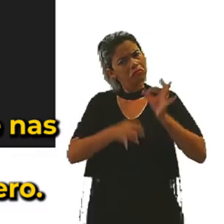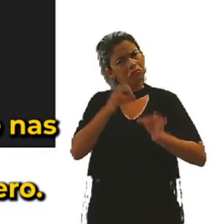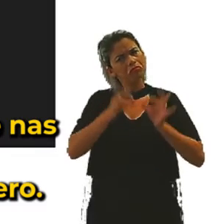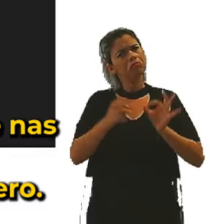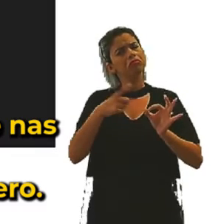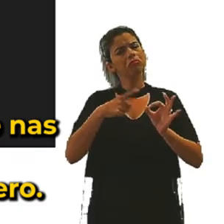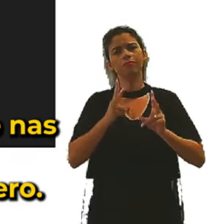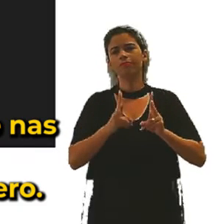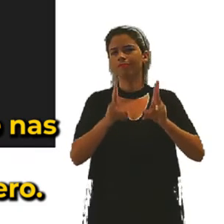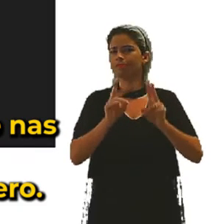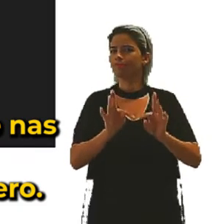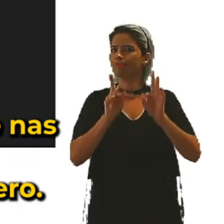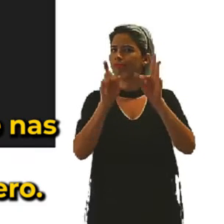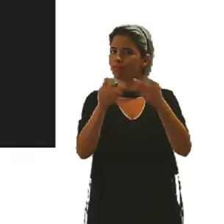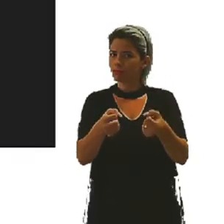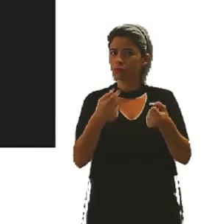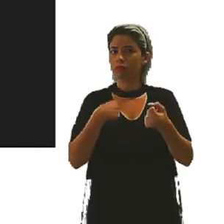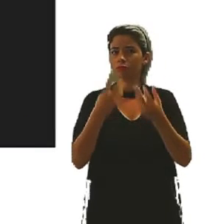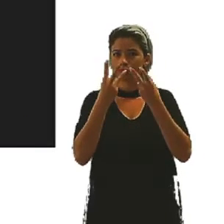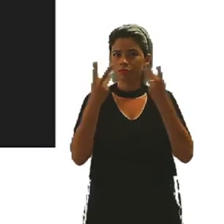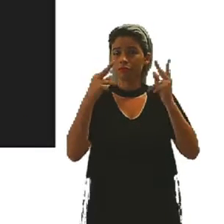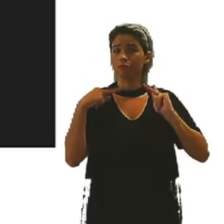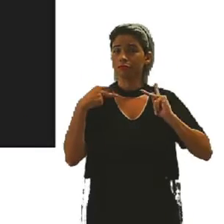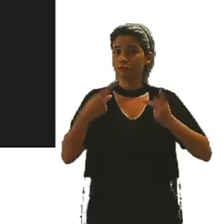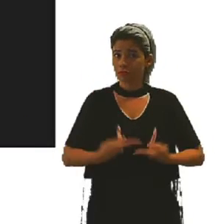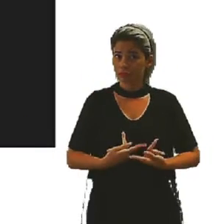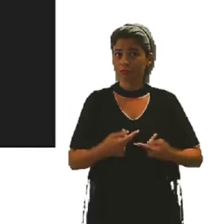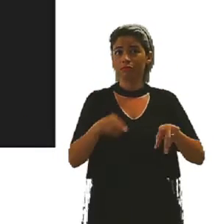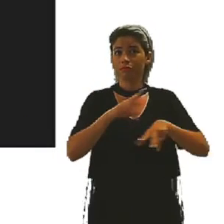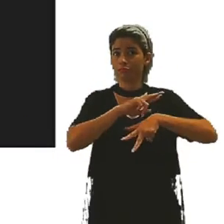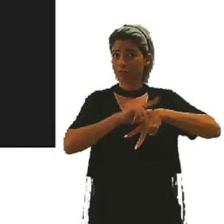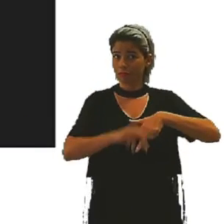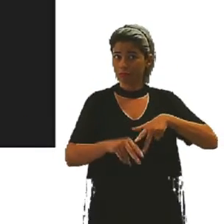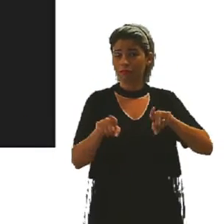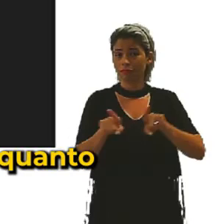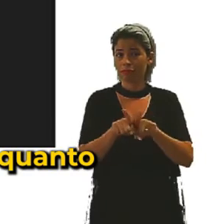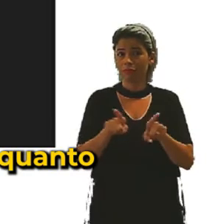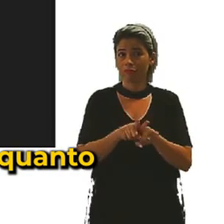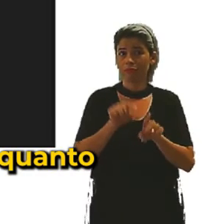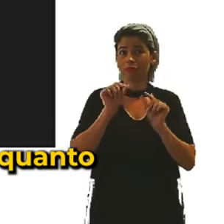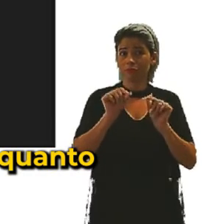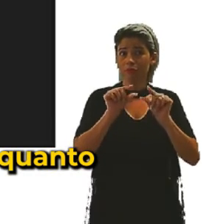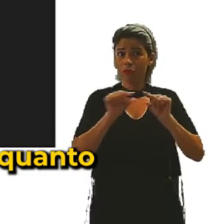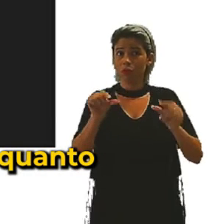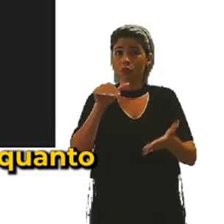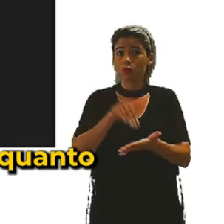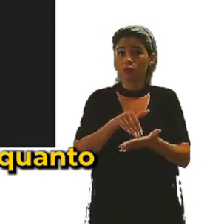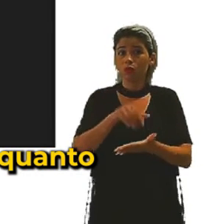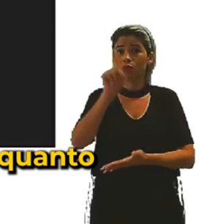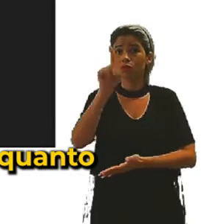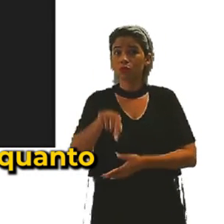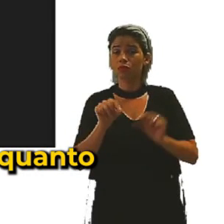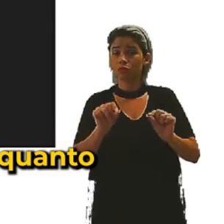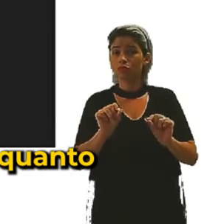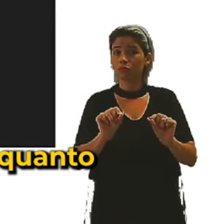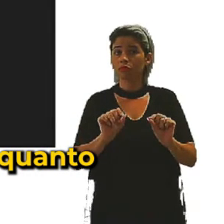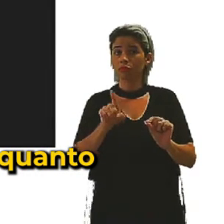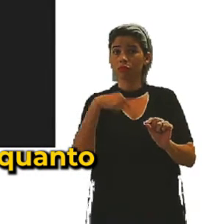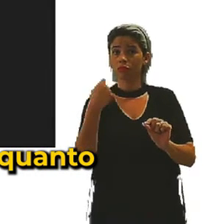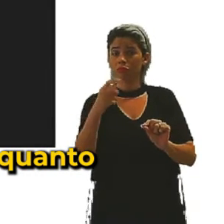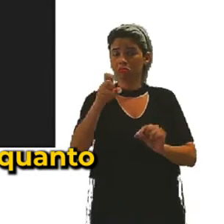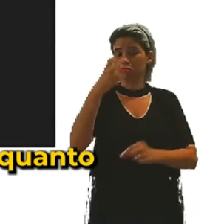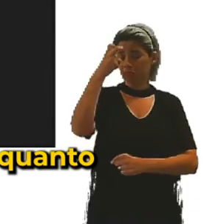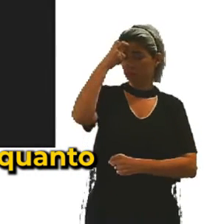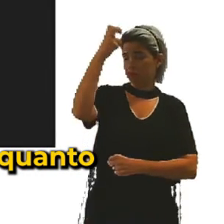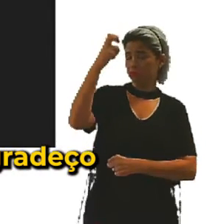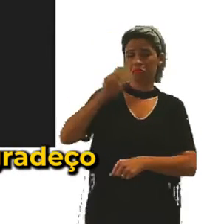atuações, para que mantenhamos o olhar de gênero. E a última frase de Merlig Ferguson, que nenhum de nós é tão bom e